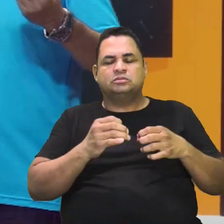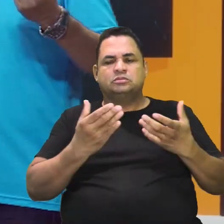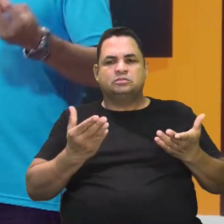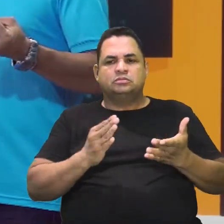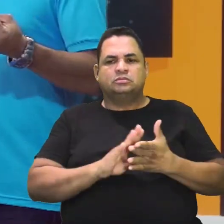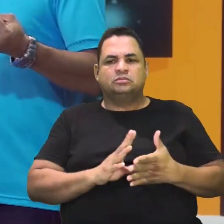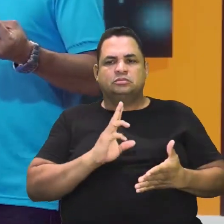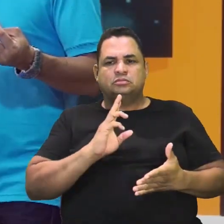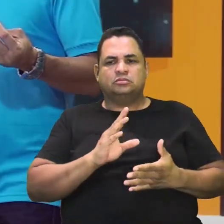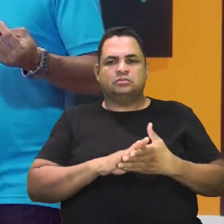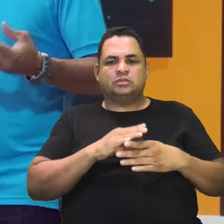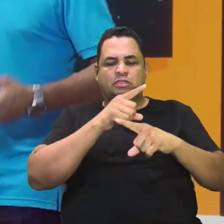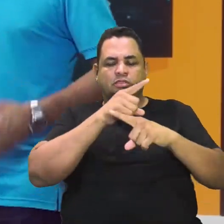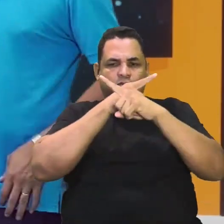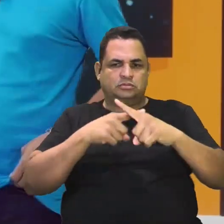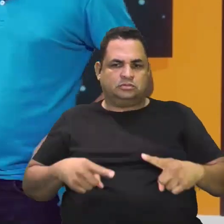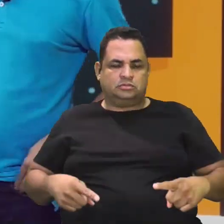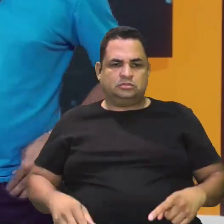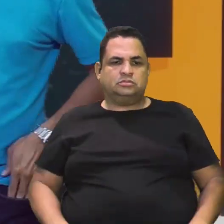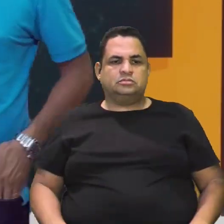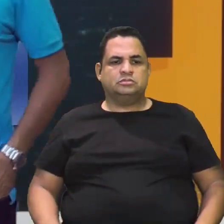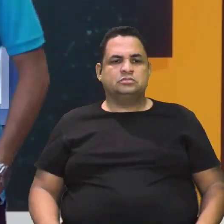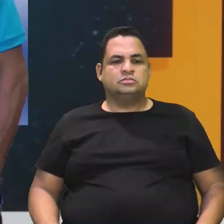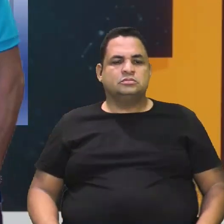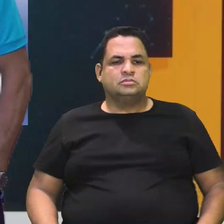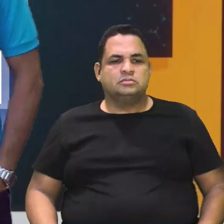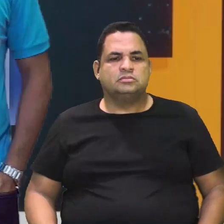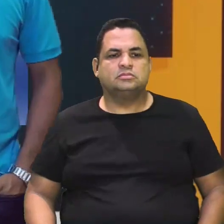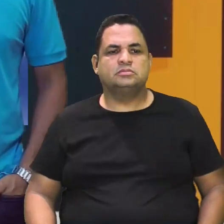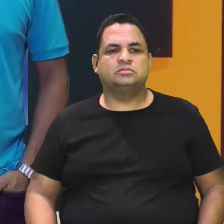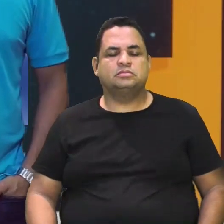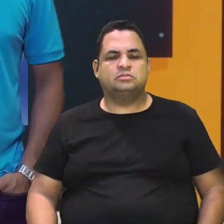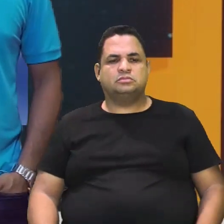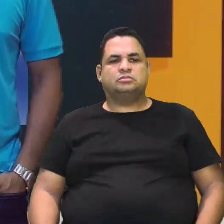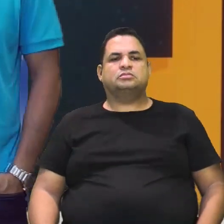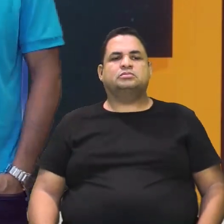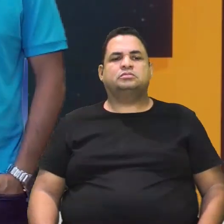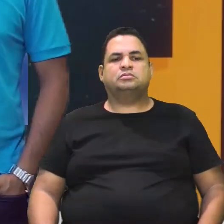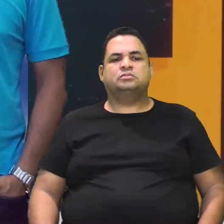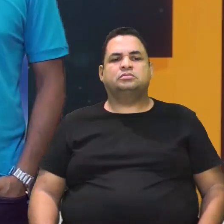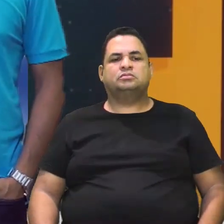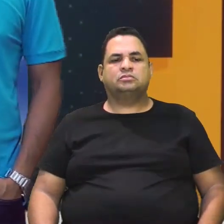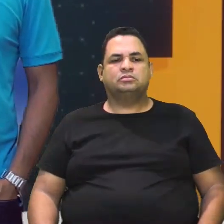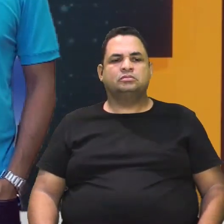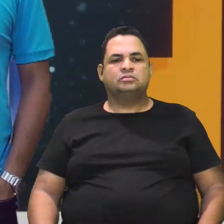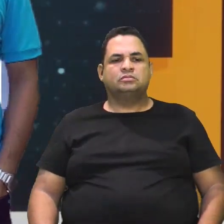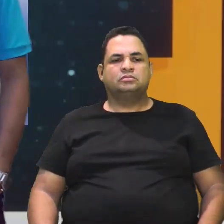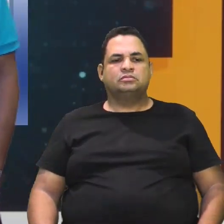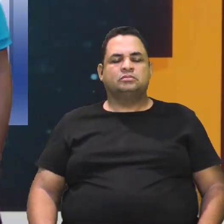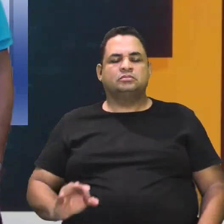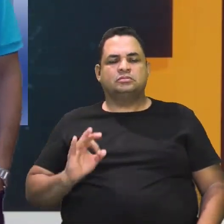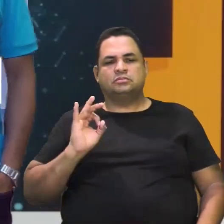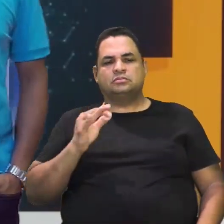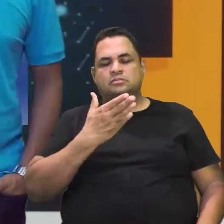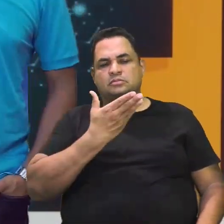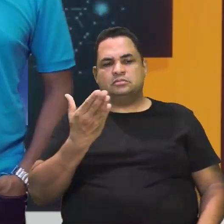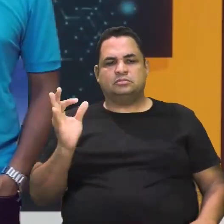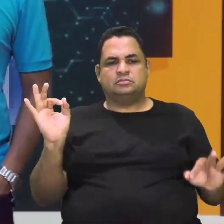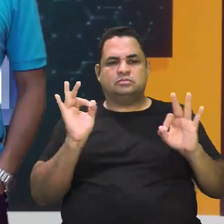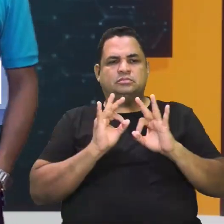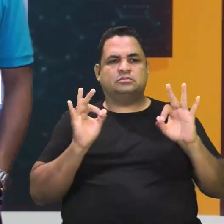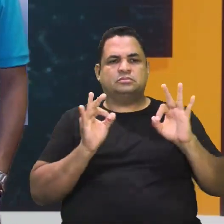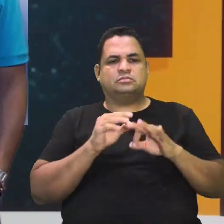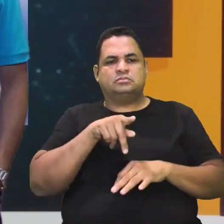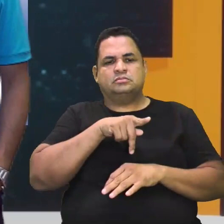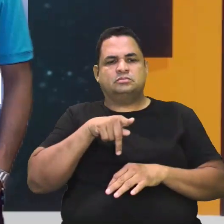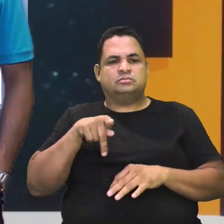equações seriam concorrentes. Concorrentes. E também passando pelo ponto, né? Então, ia usar os valores de x e y do ponto P. Certo? Perfeito.